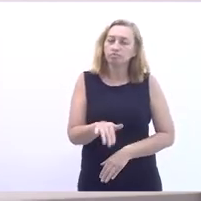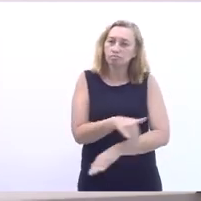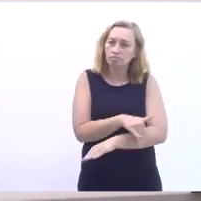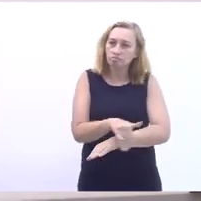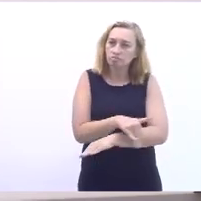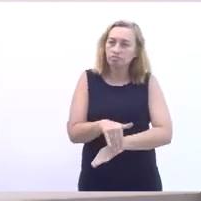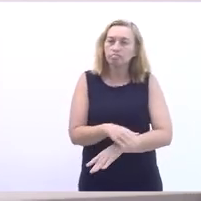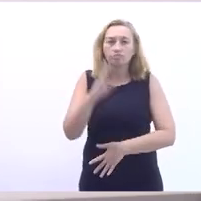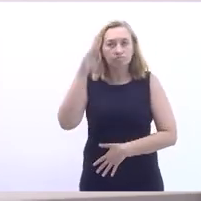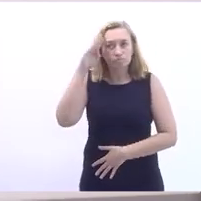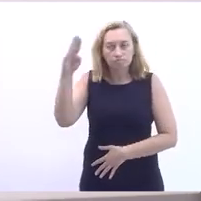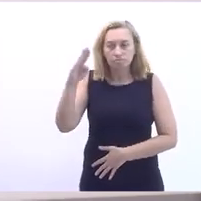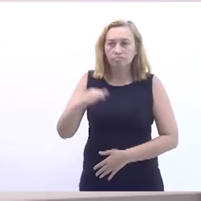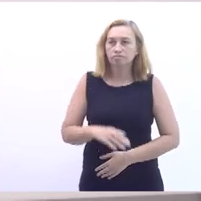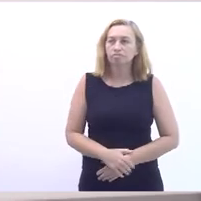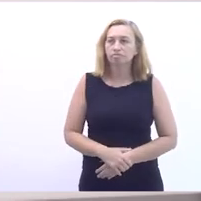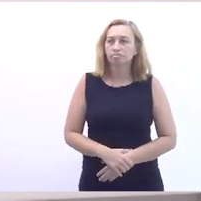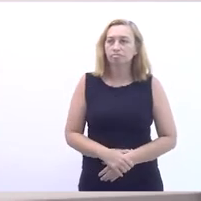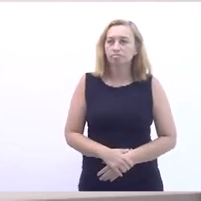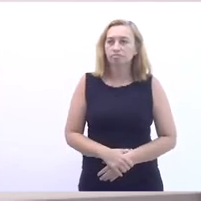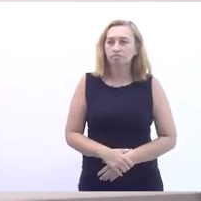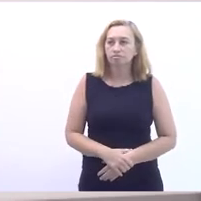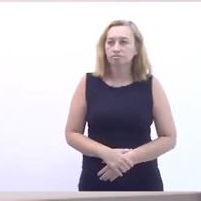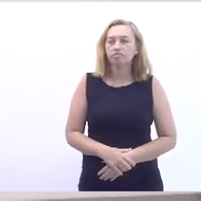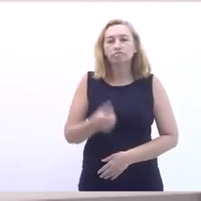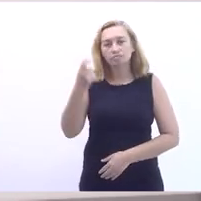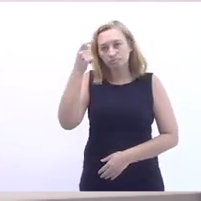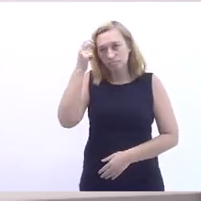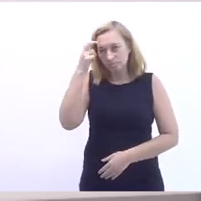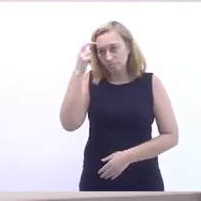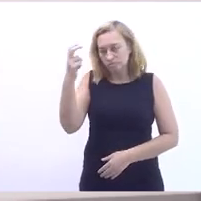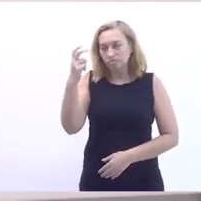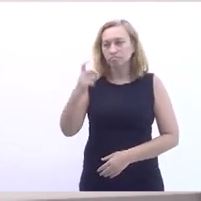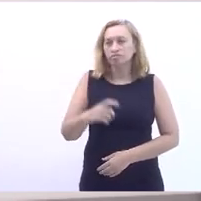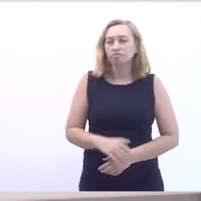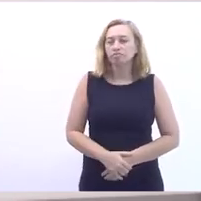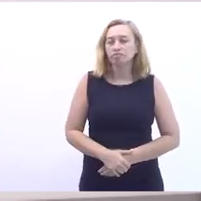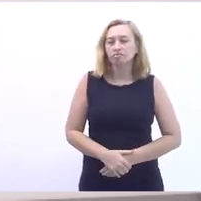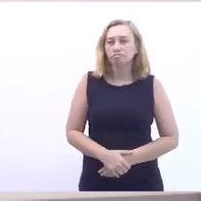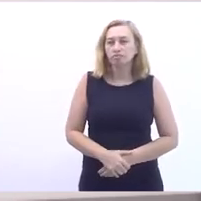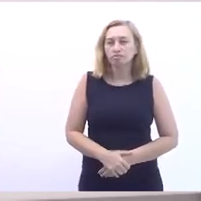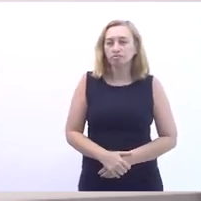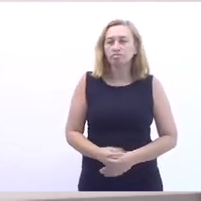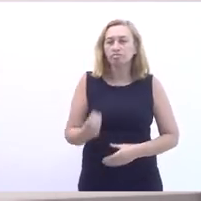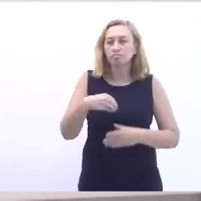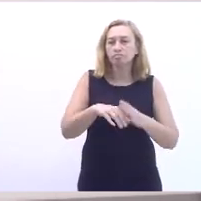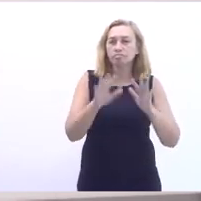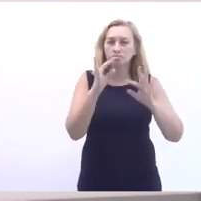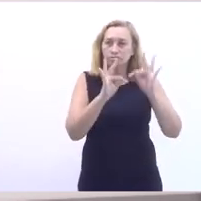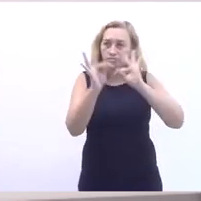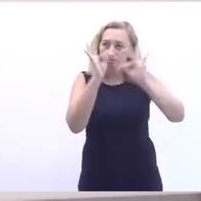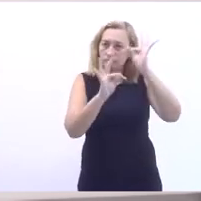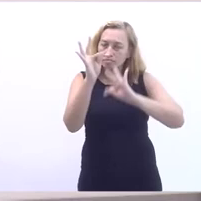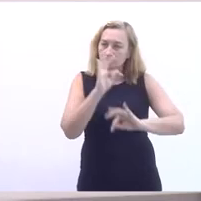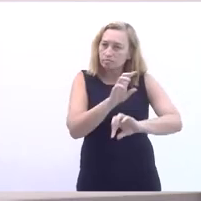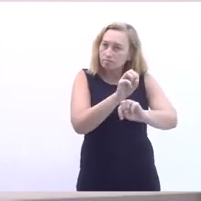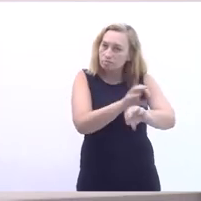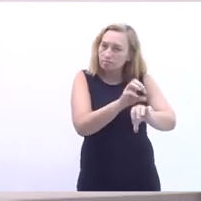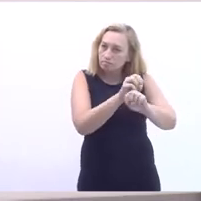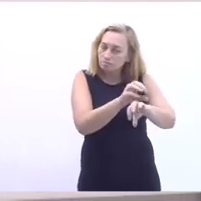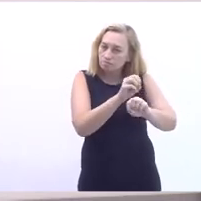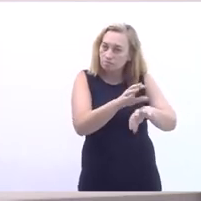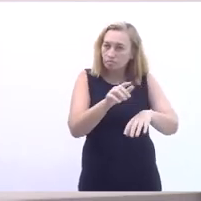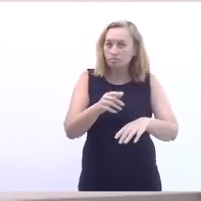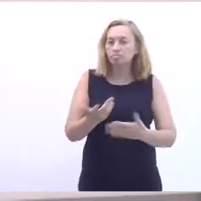então é fundamental desse tripé da inteligência dentro da tecnologia da educação e